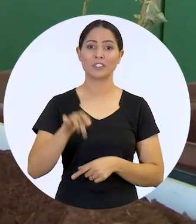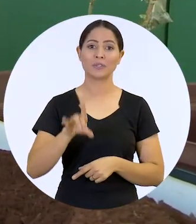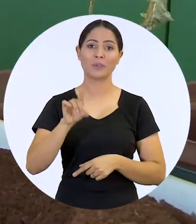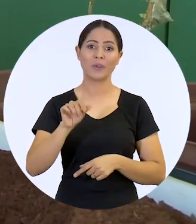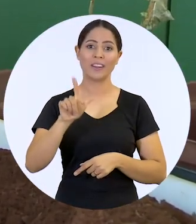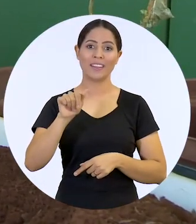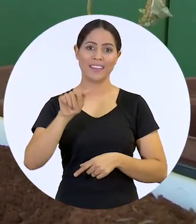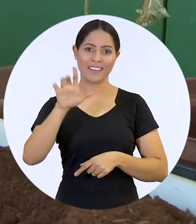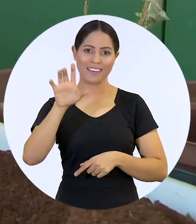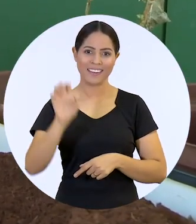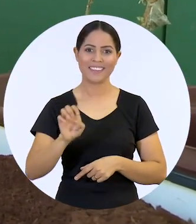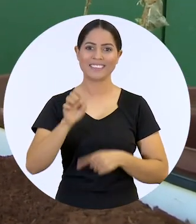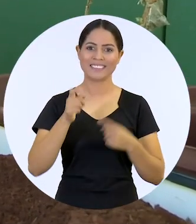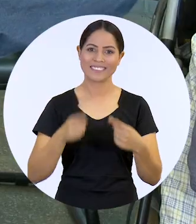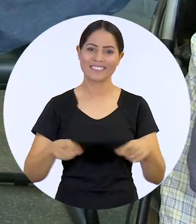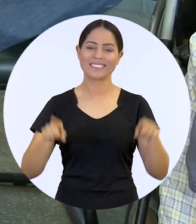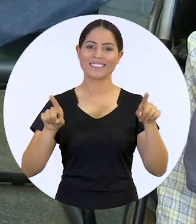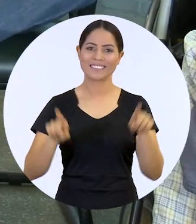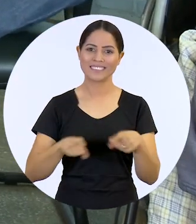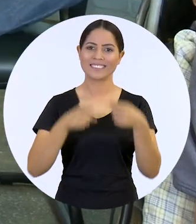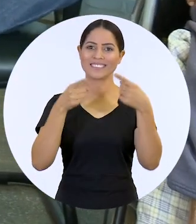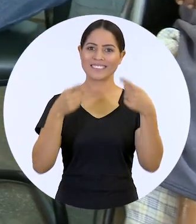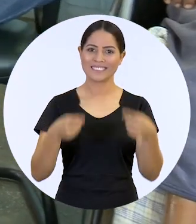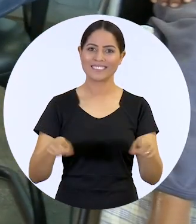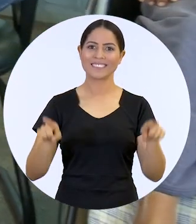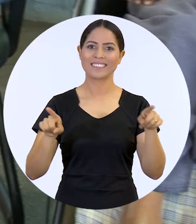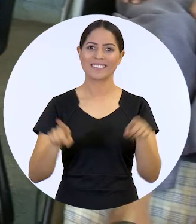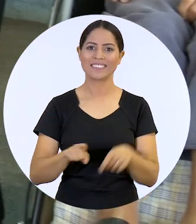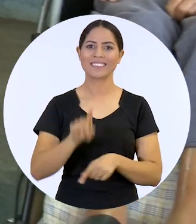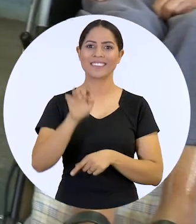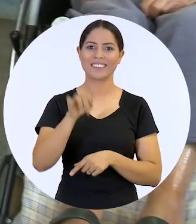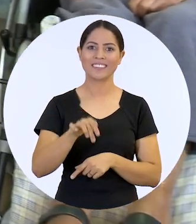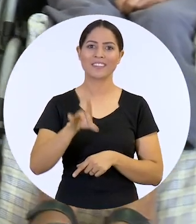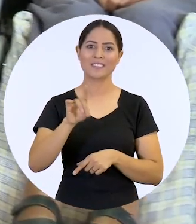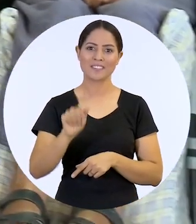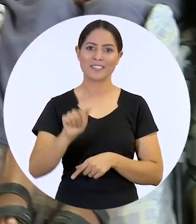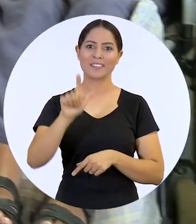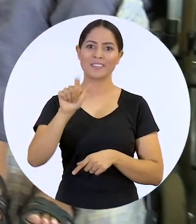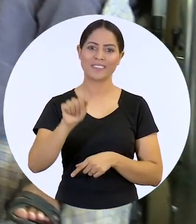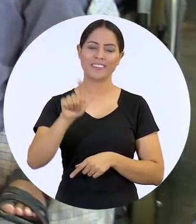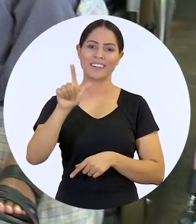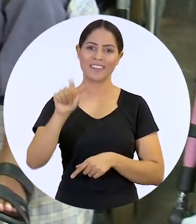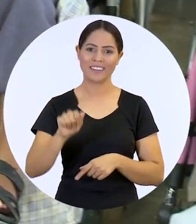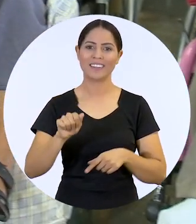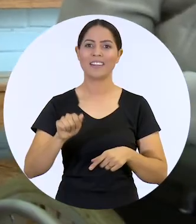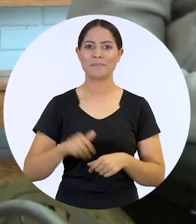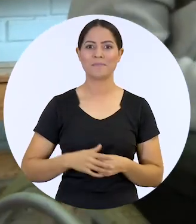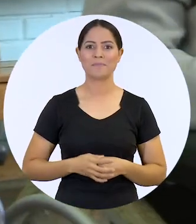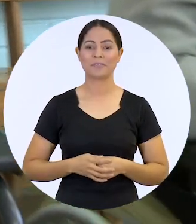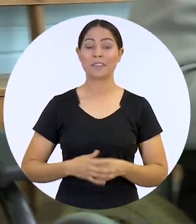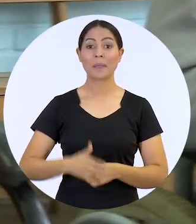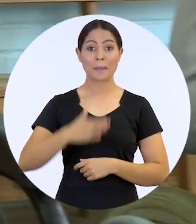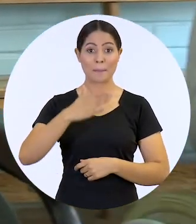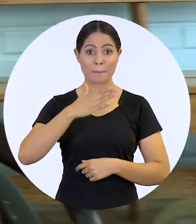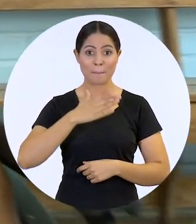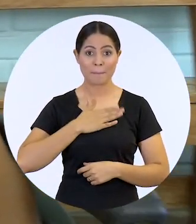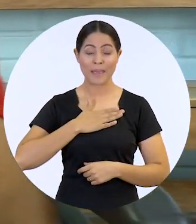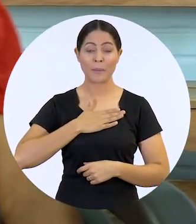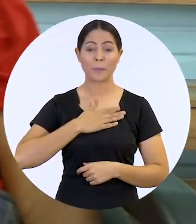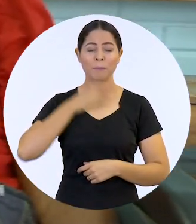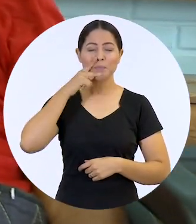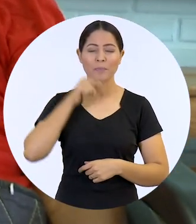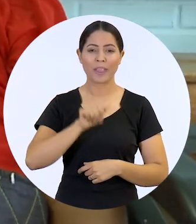uma vez xindolê, outra vez